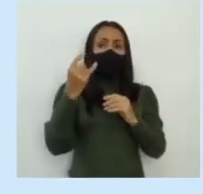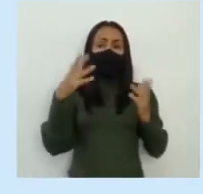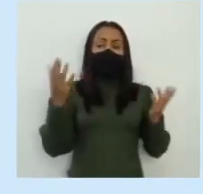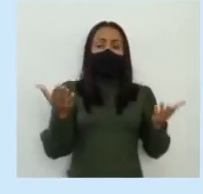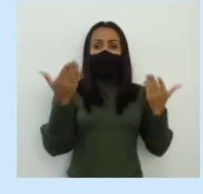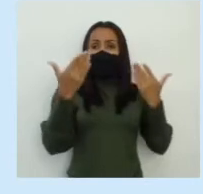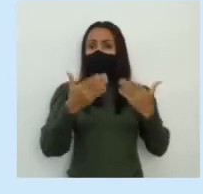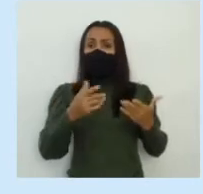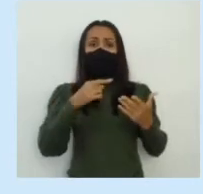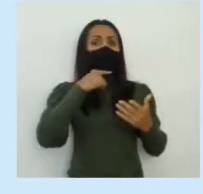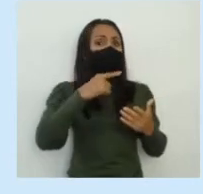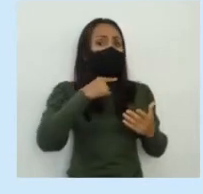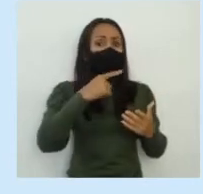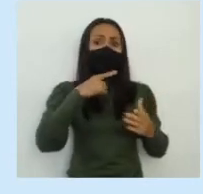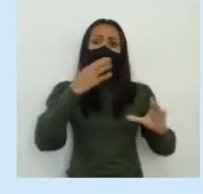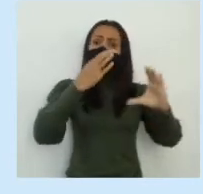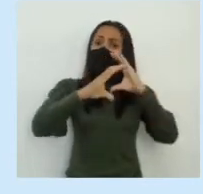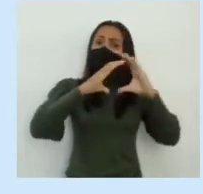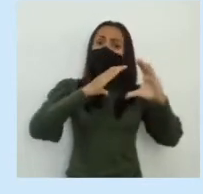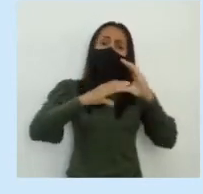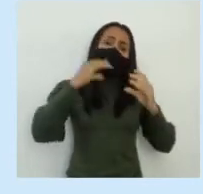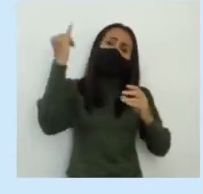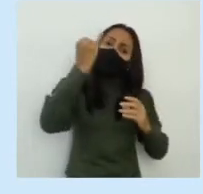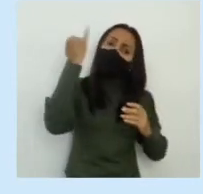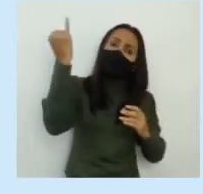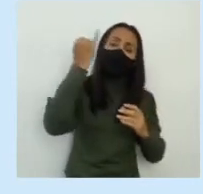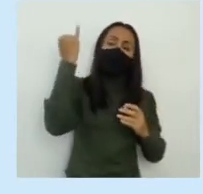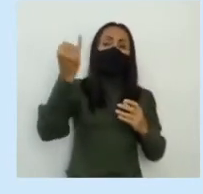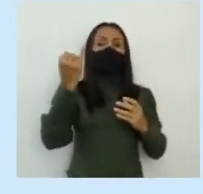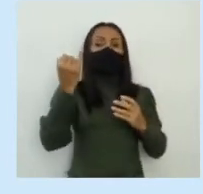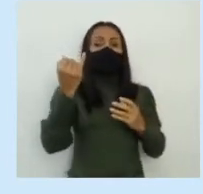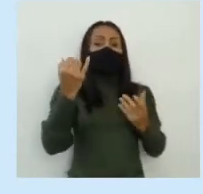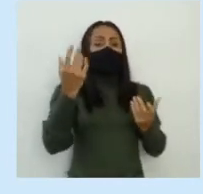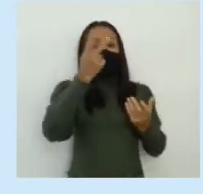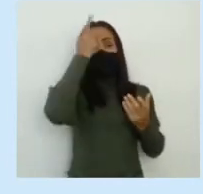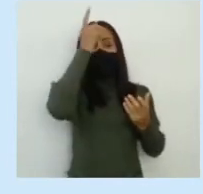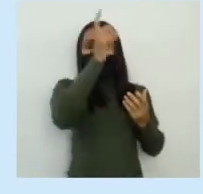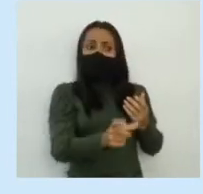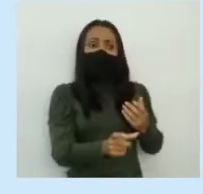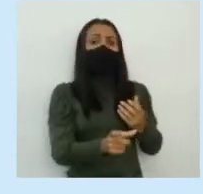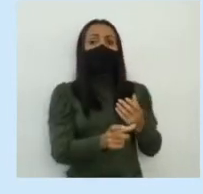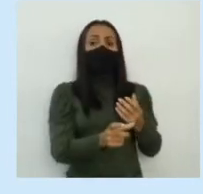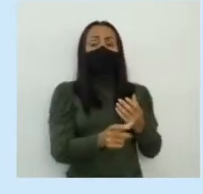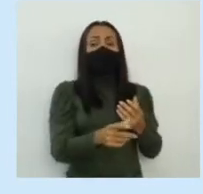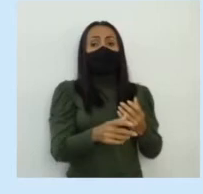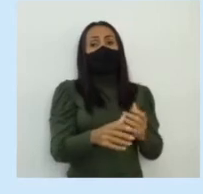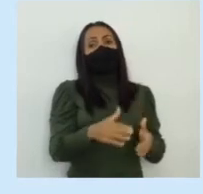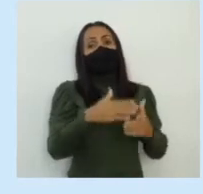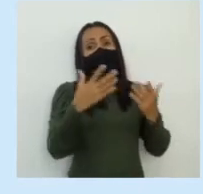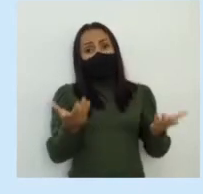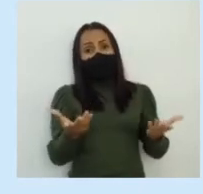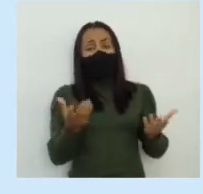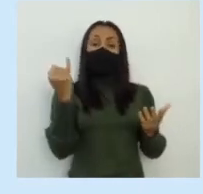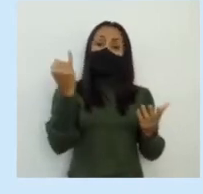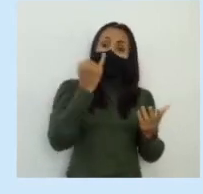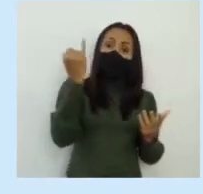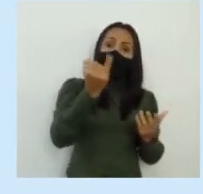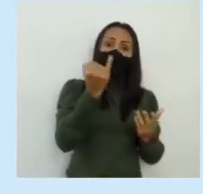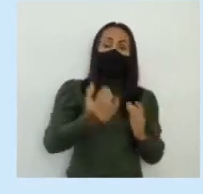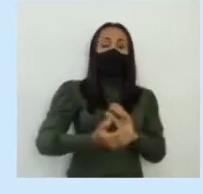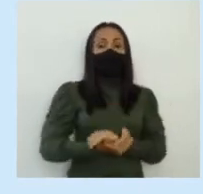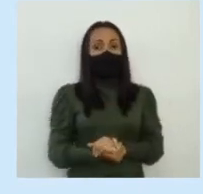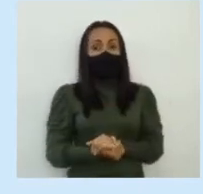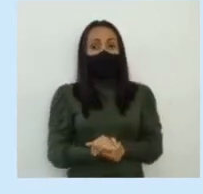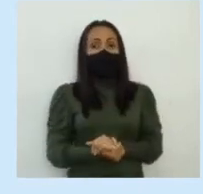vai conseguir ter uma comunicação importante com aquele usuário que é justamente o seu cliente informacional. Então se o seu